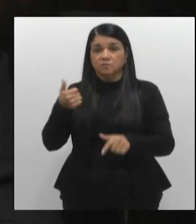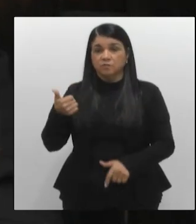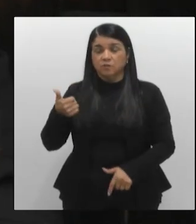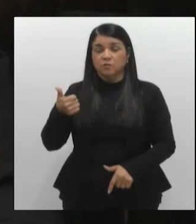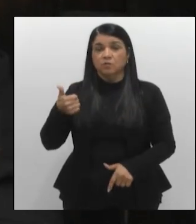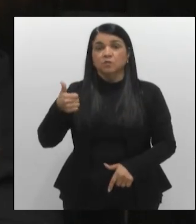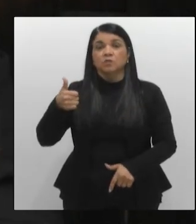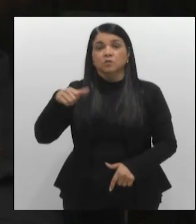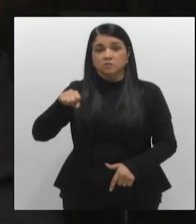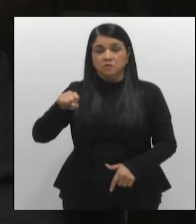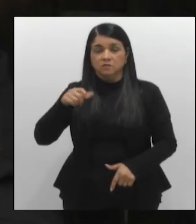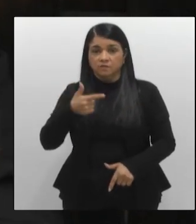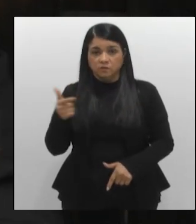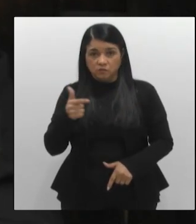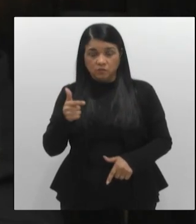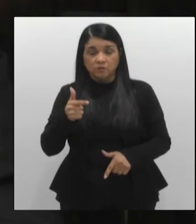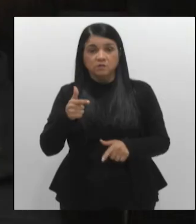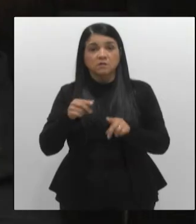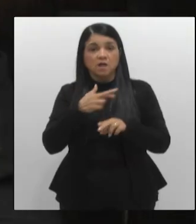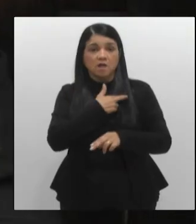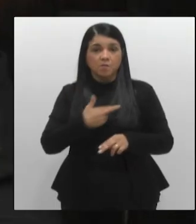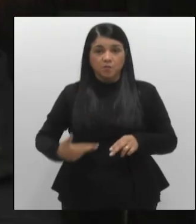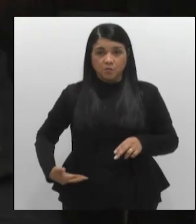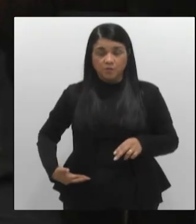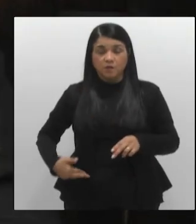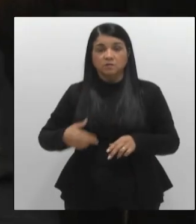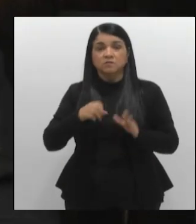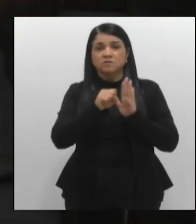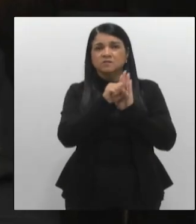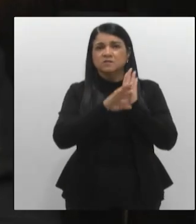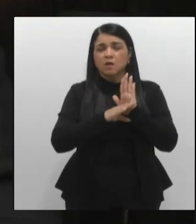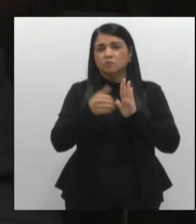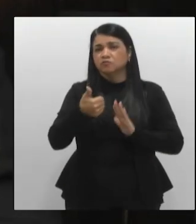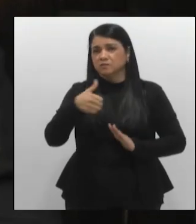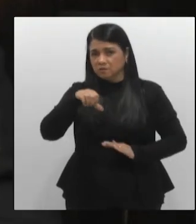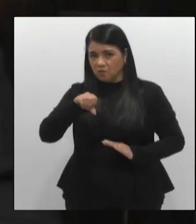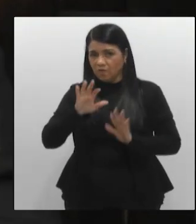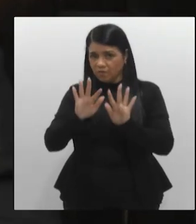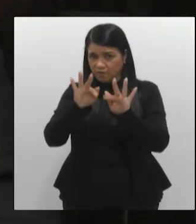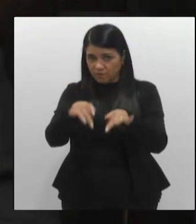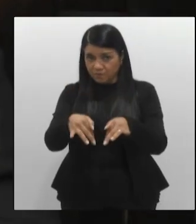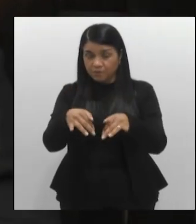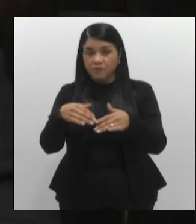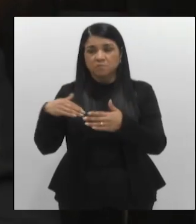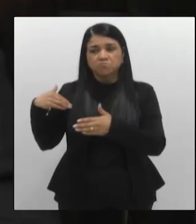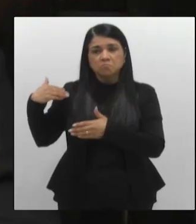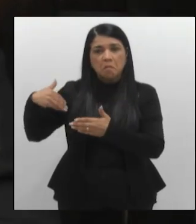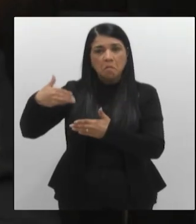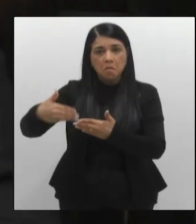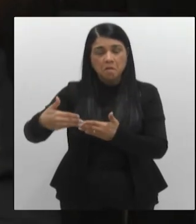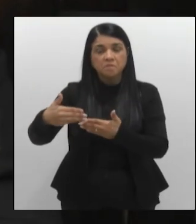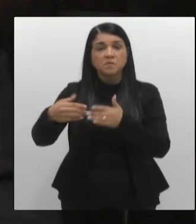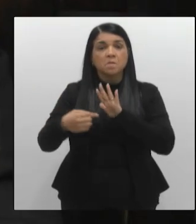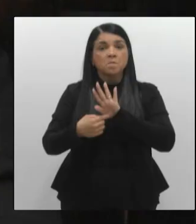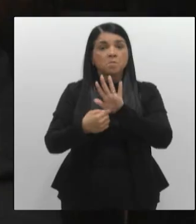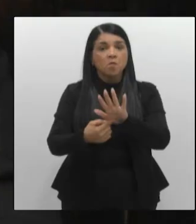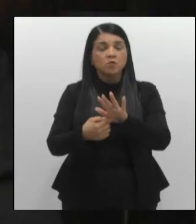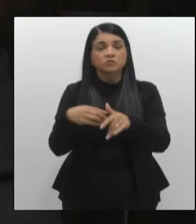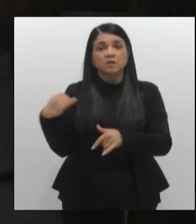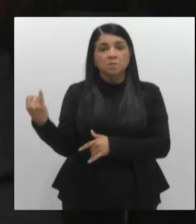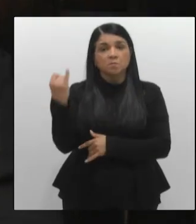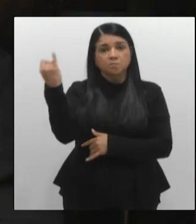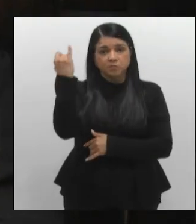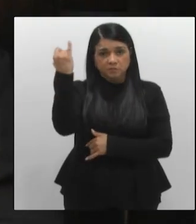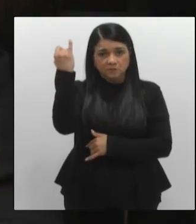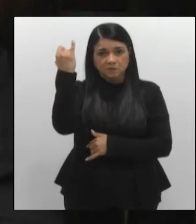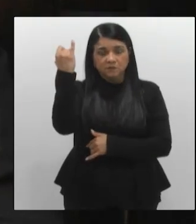escravidão e a proclamação da República no final do século XIX. Nesse percurso, ressalta-se ainda a elevação